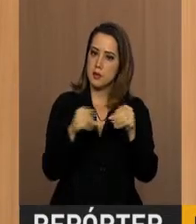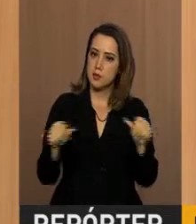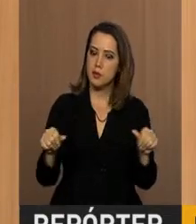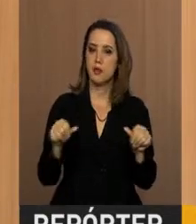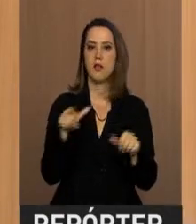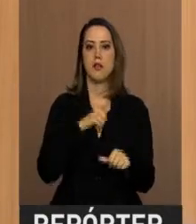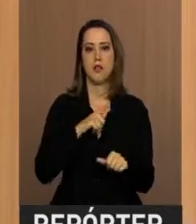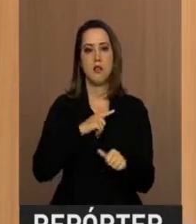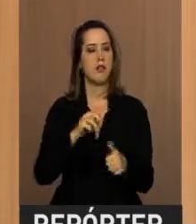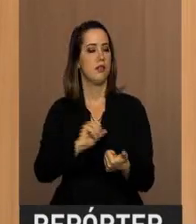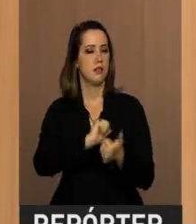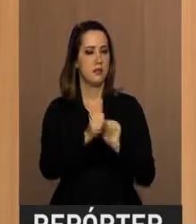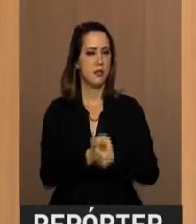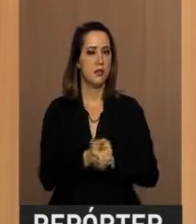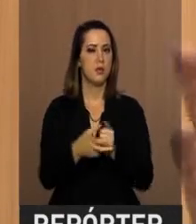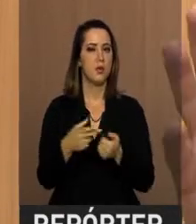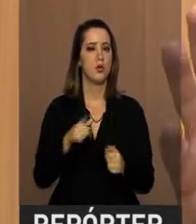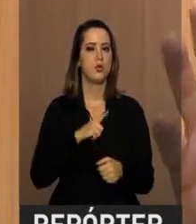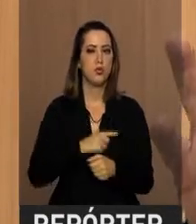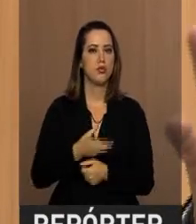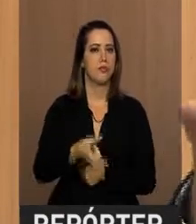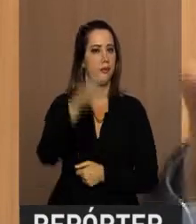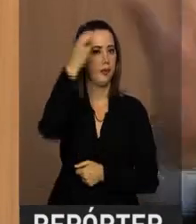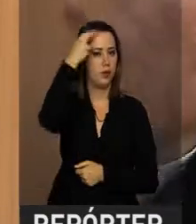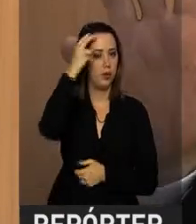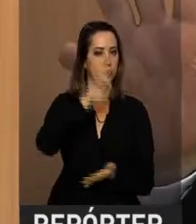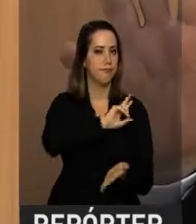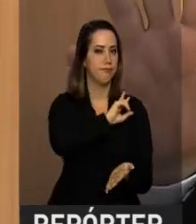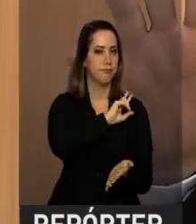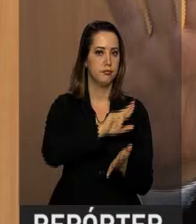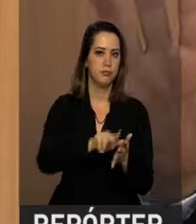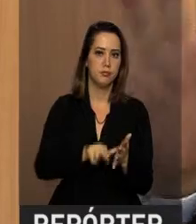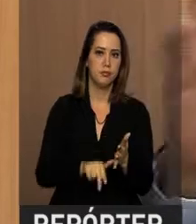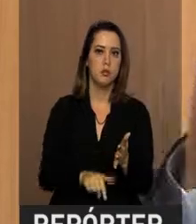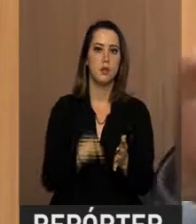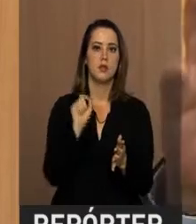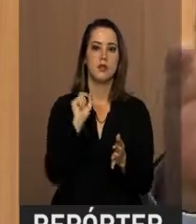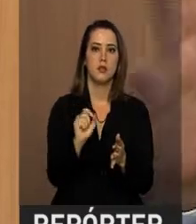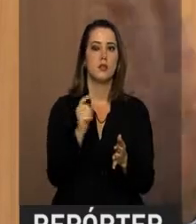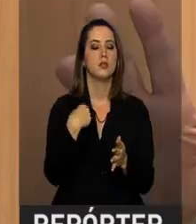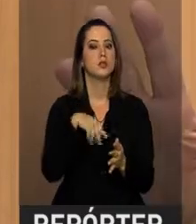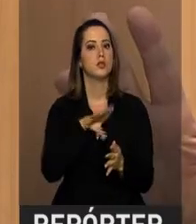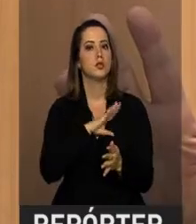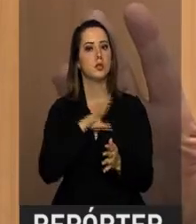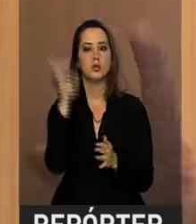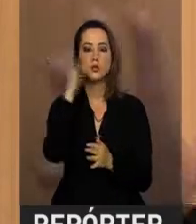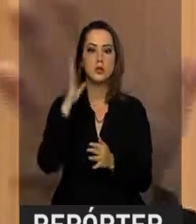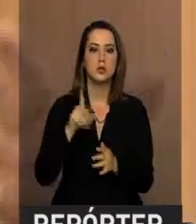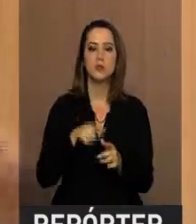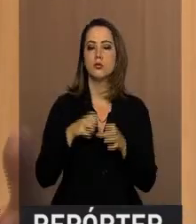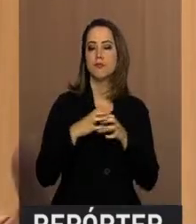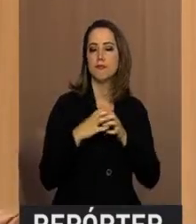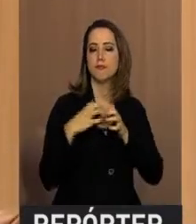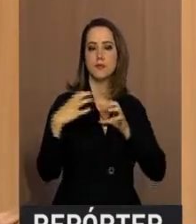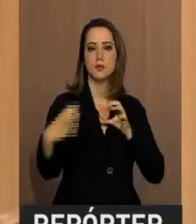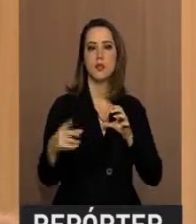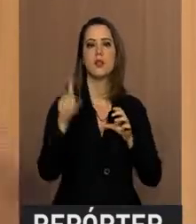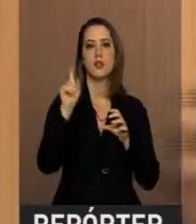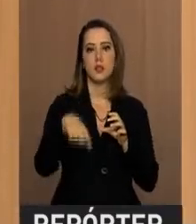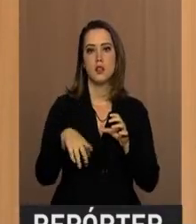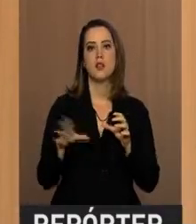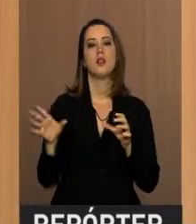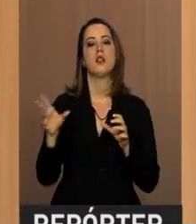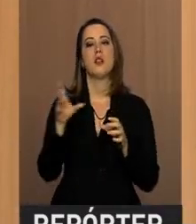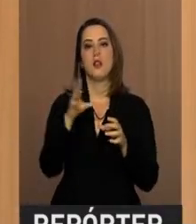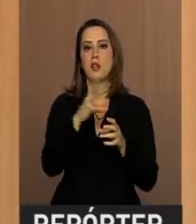esportes e toda uma série de de atrativos que o brasil é muito grande no brasil é a praia